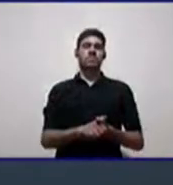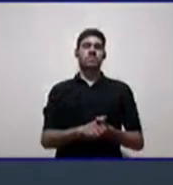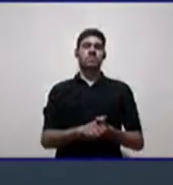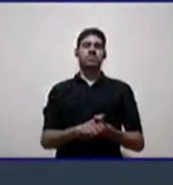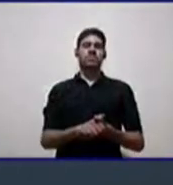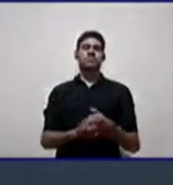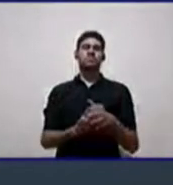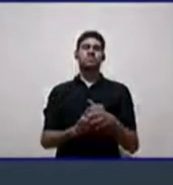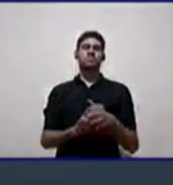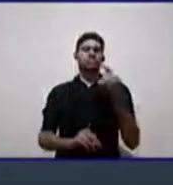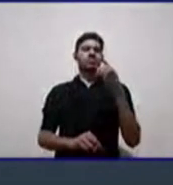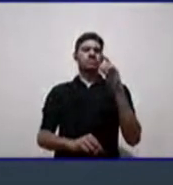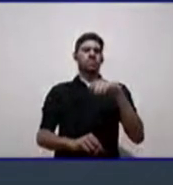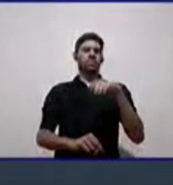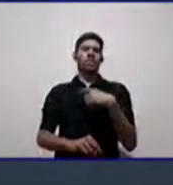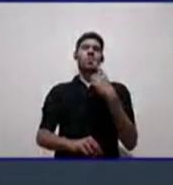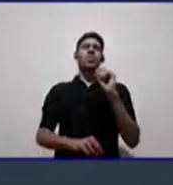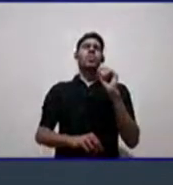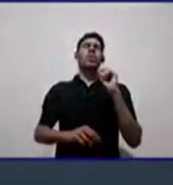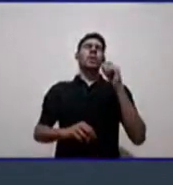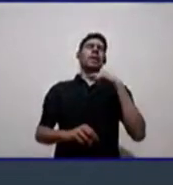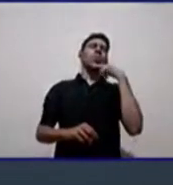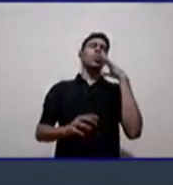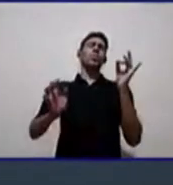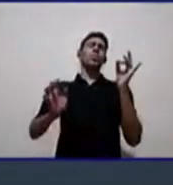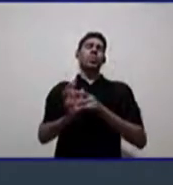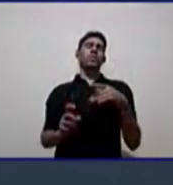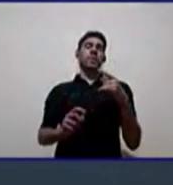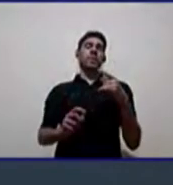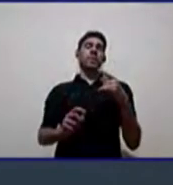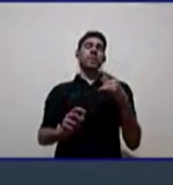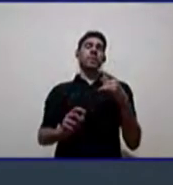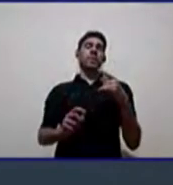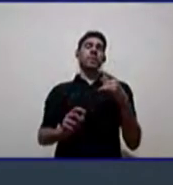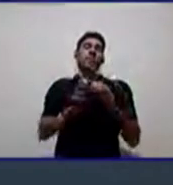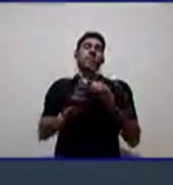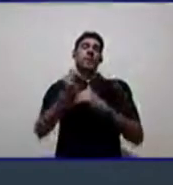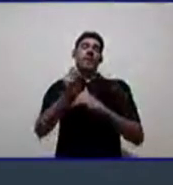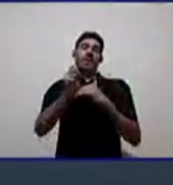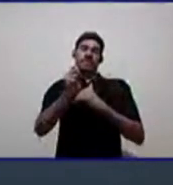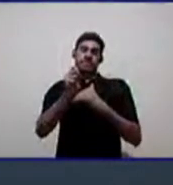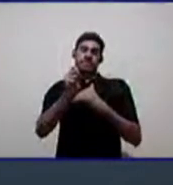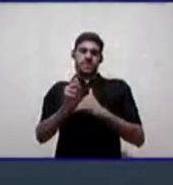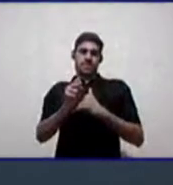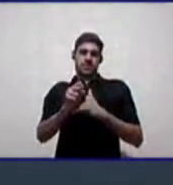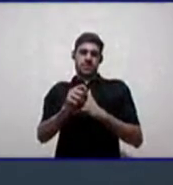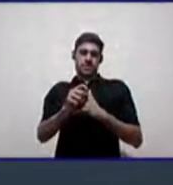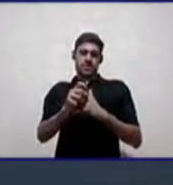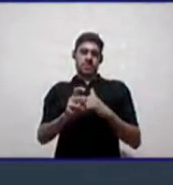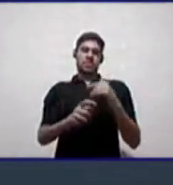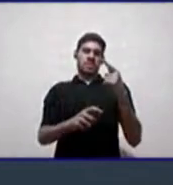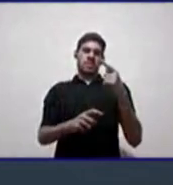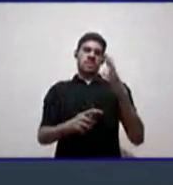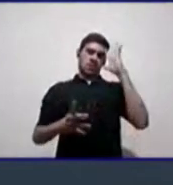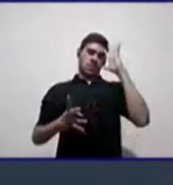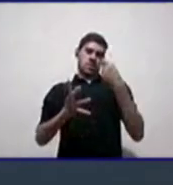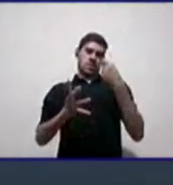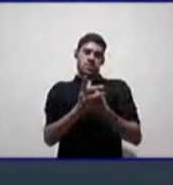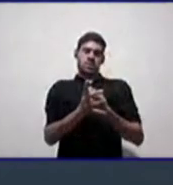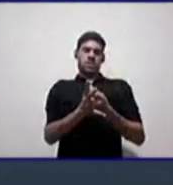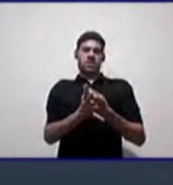Alex. Qual é o esclarecimento de fato? É porque a quebra de sigilo feita pela determinação